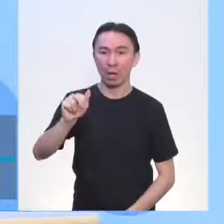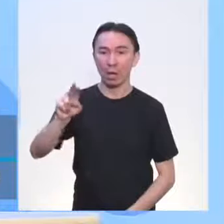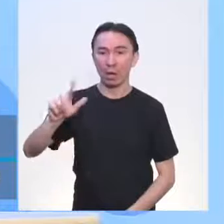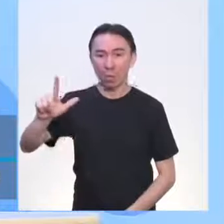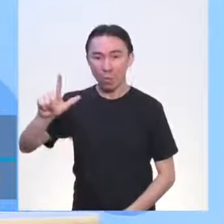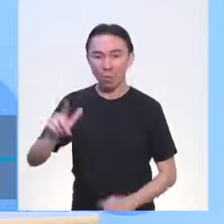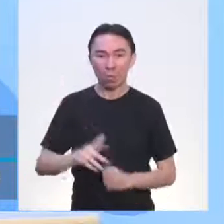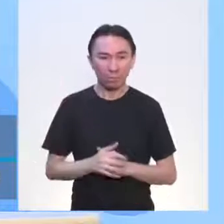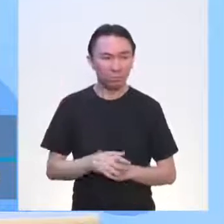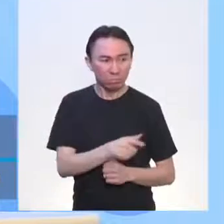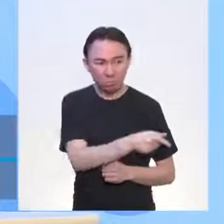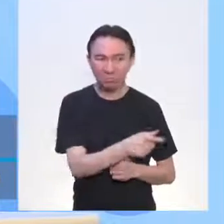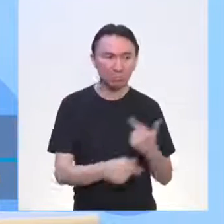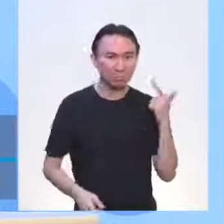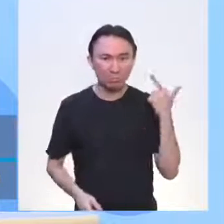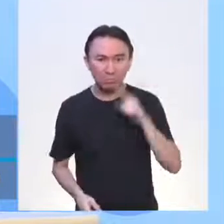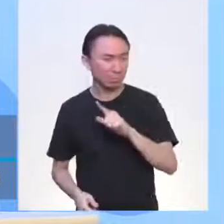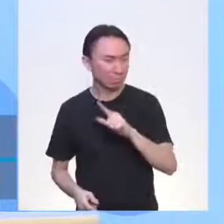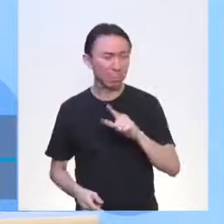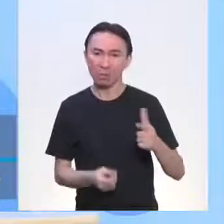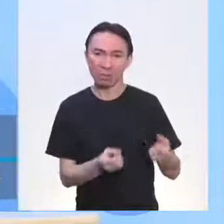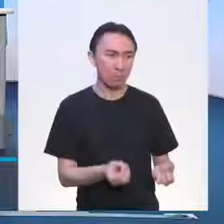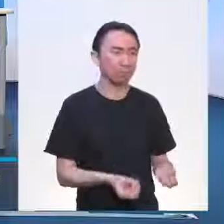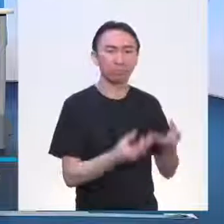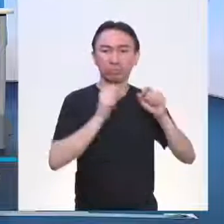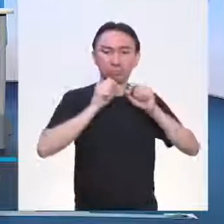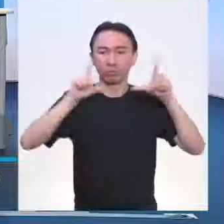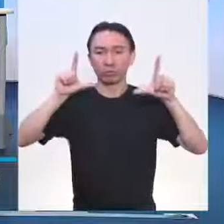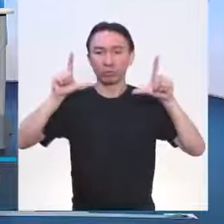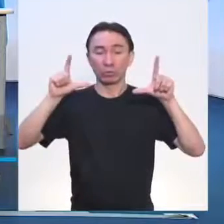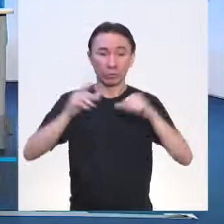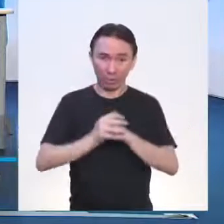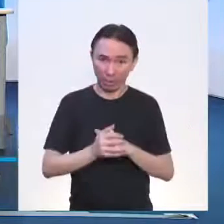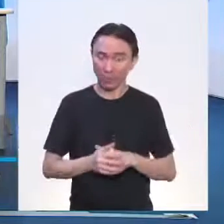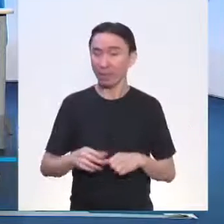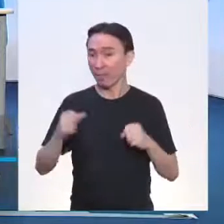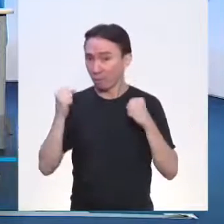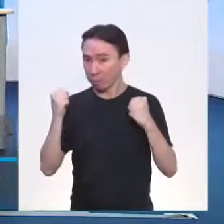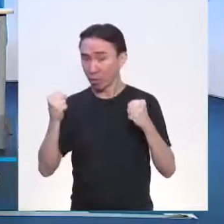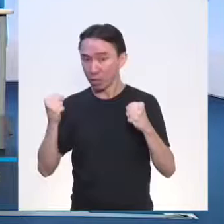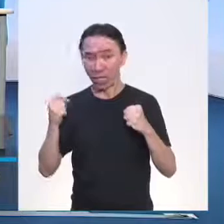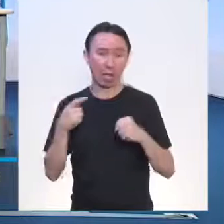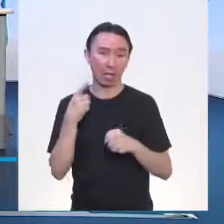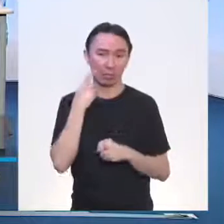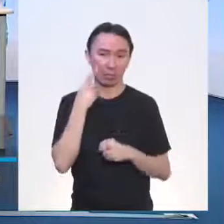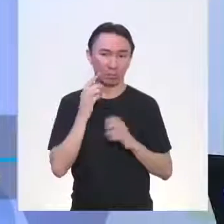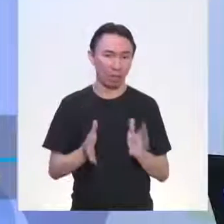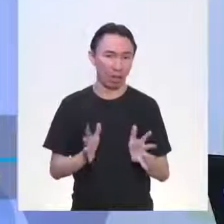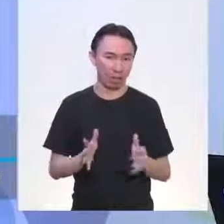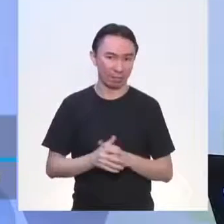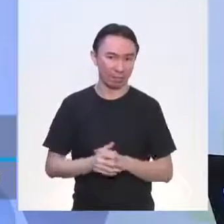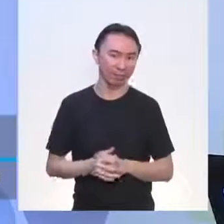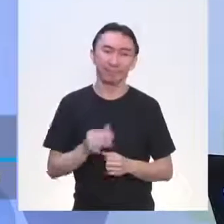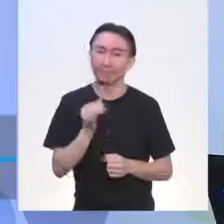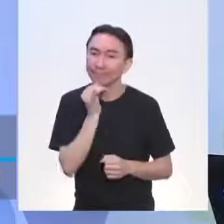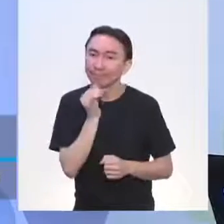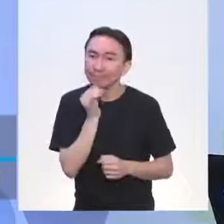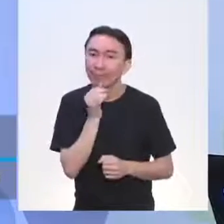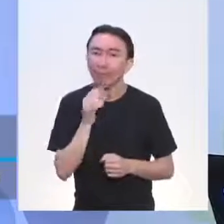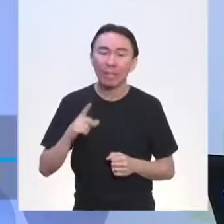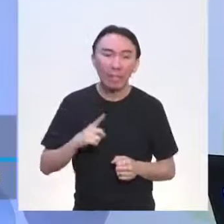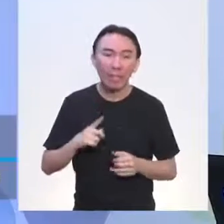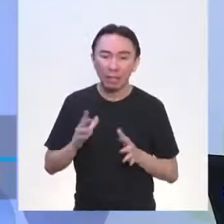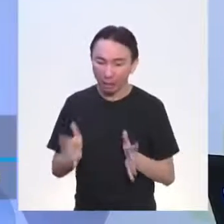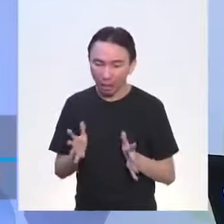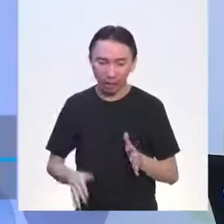Para ativar algo. Muito bem. Aí já ligou a força junto com... Não adianta eu ter a alavanca se eu não tiver a força,